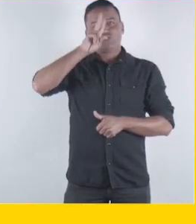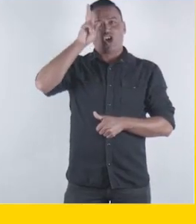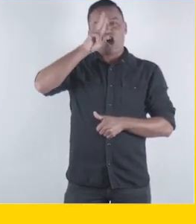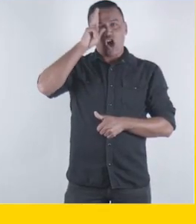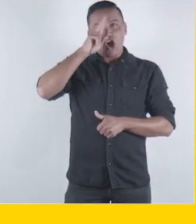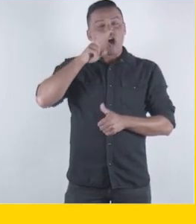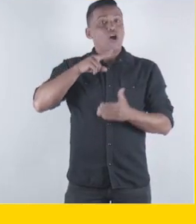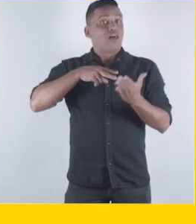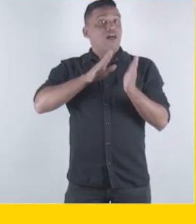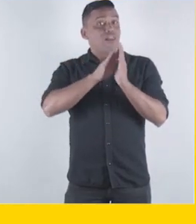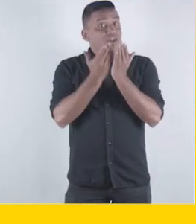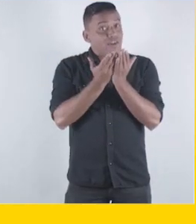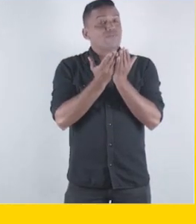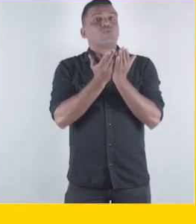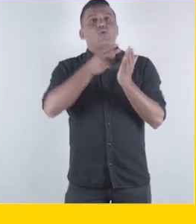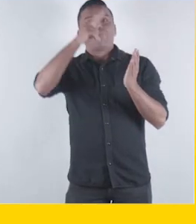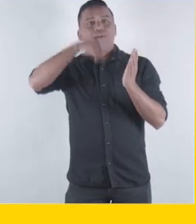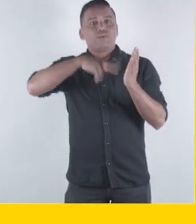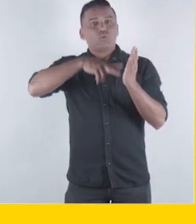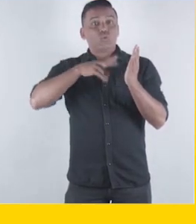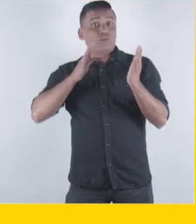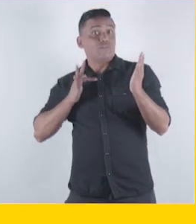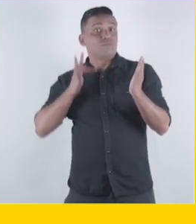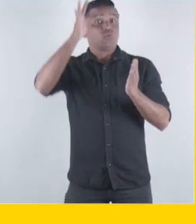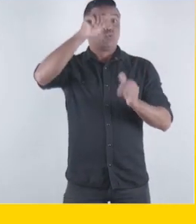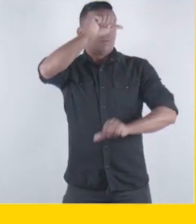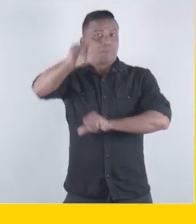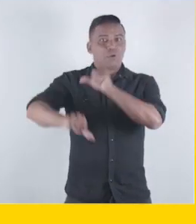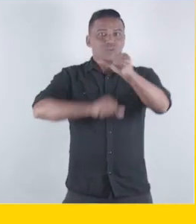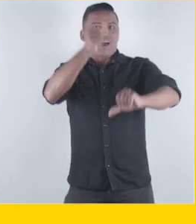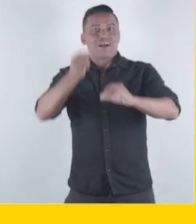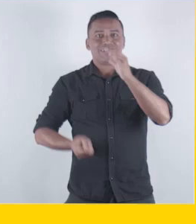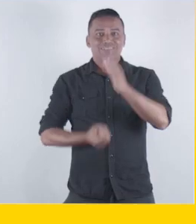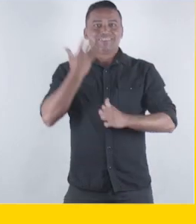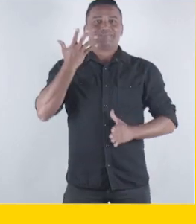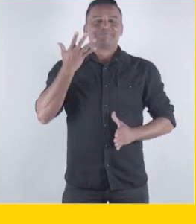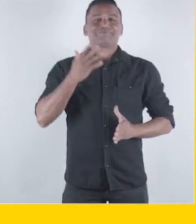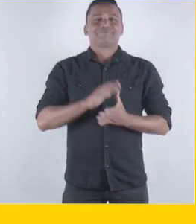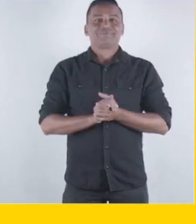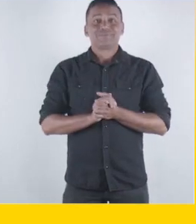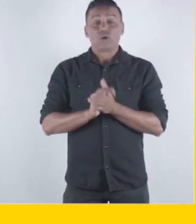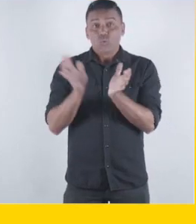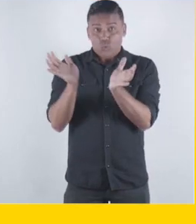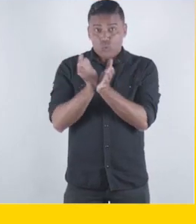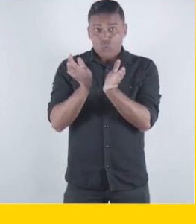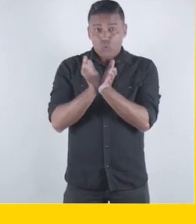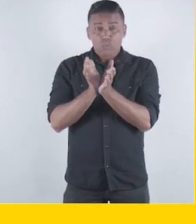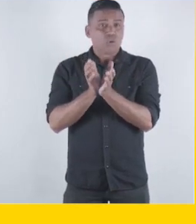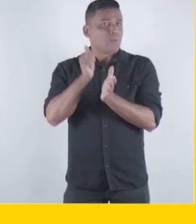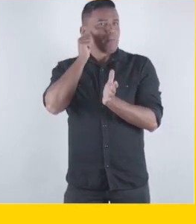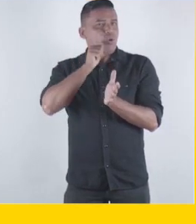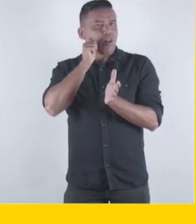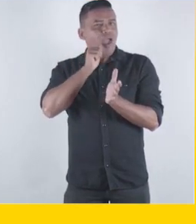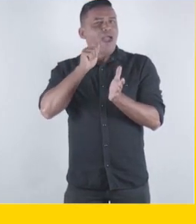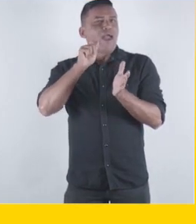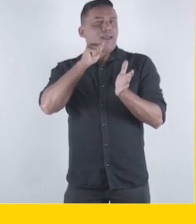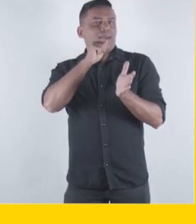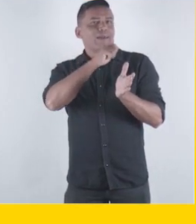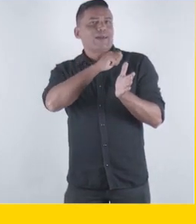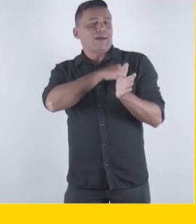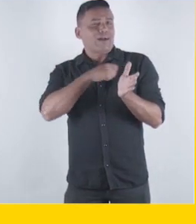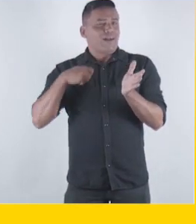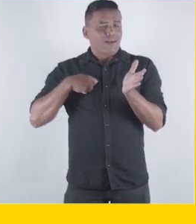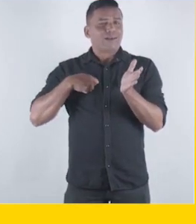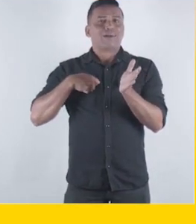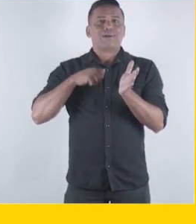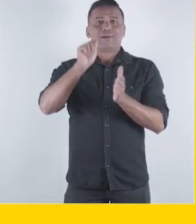leitura tecendo amanhãs. A curadoria é das escritoras e professoras